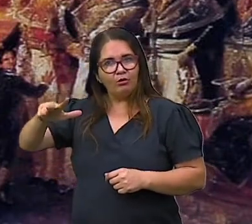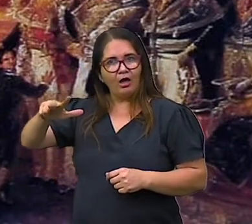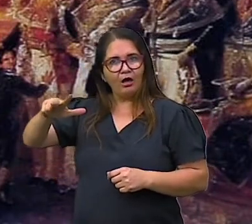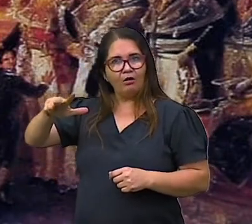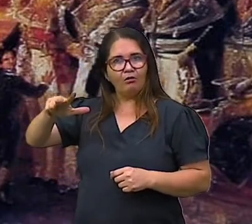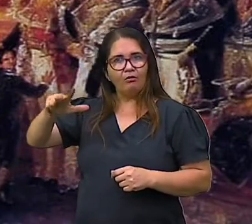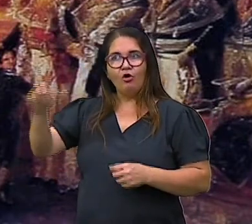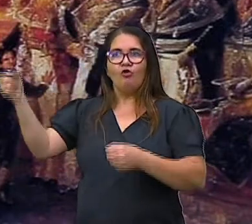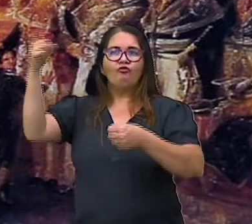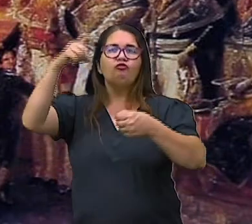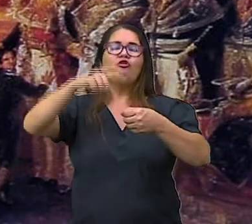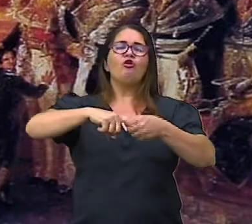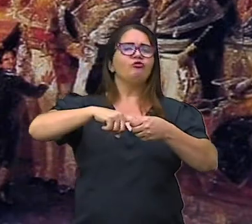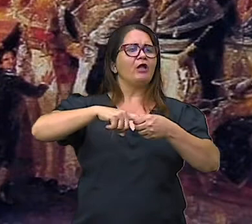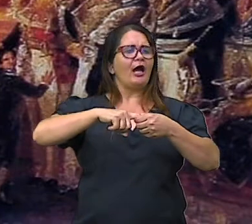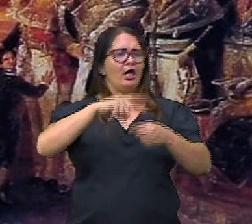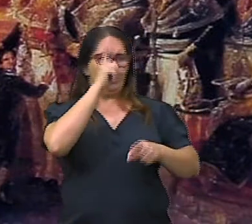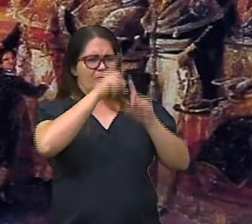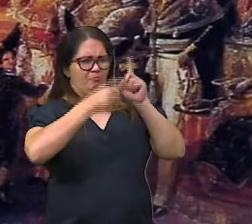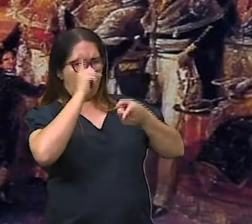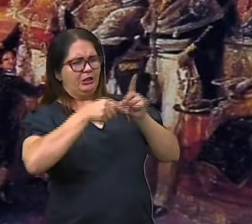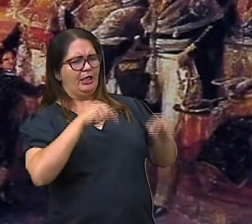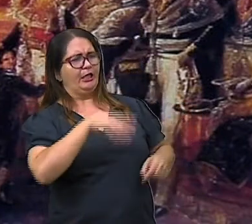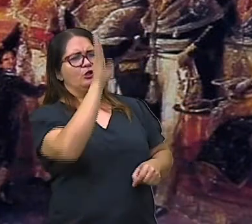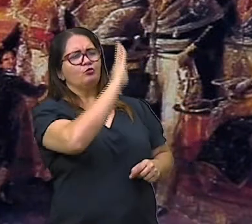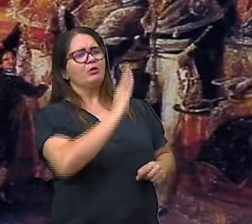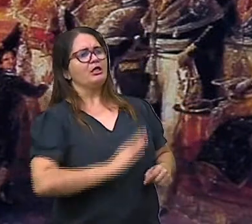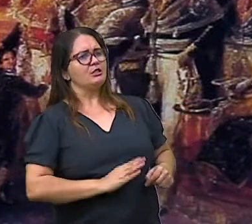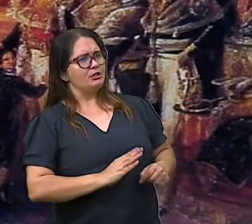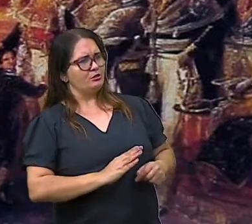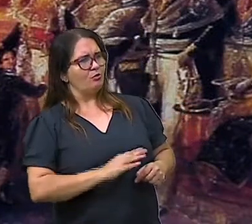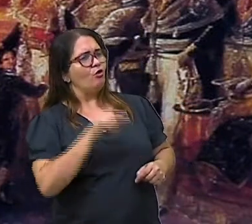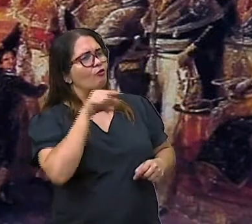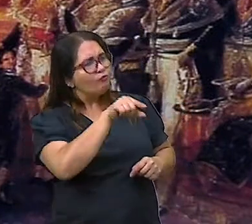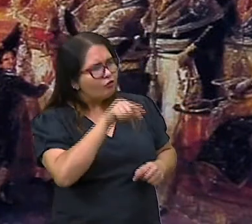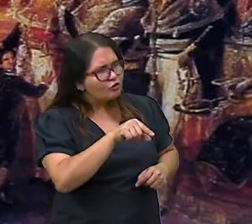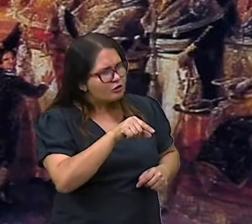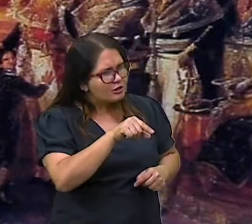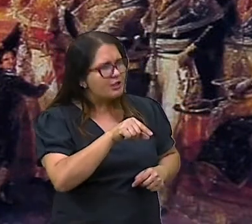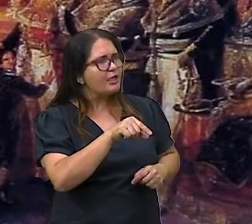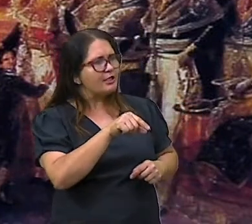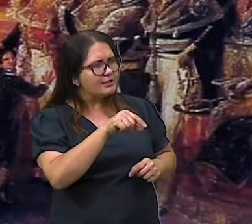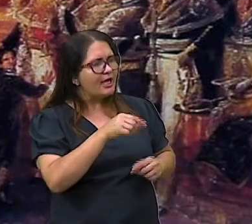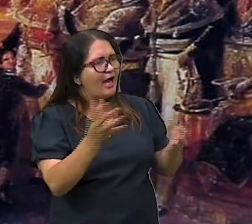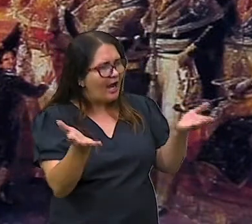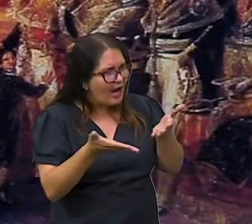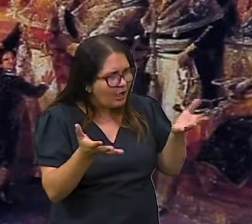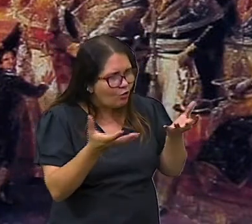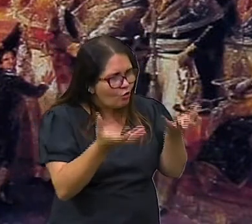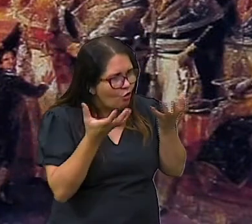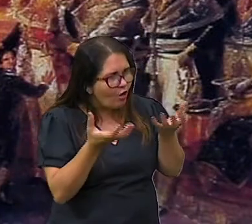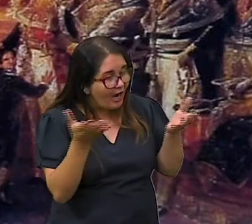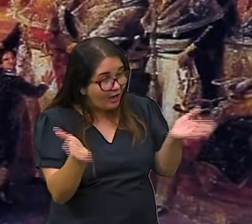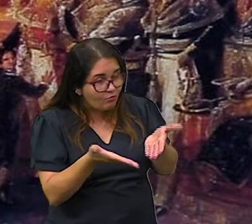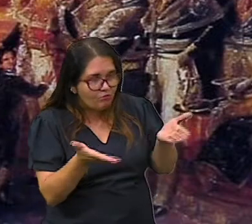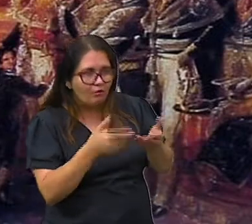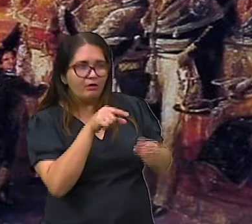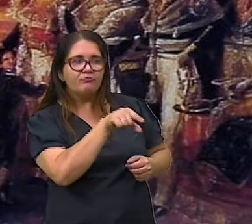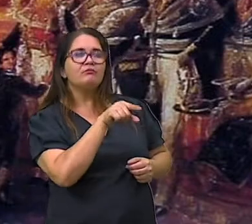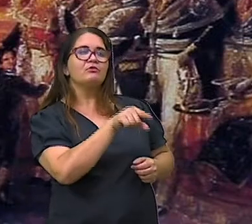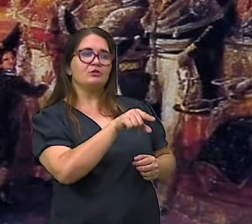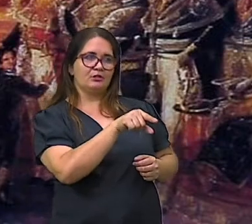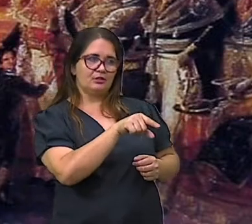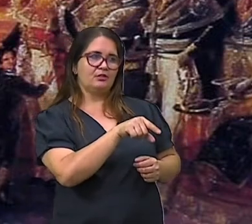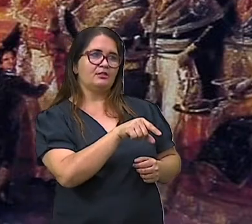as ordens e vocês vão acatar, se vocês vão acatar essas ordens. Aí sim,